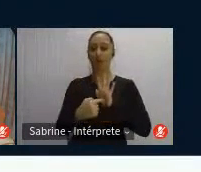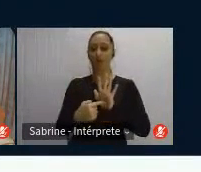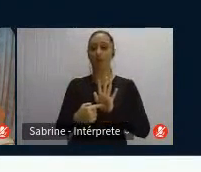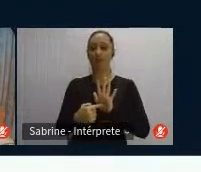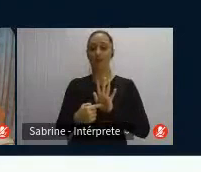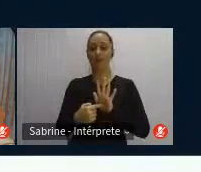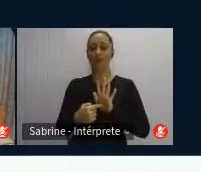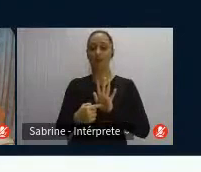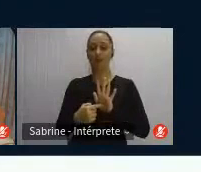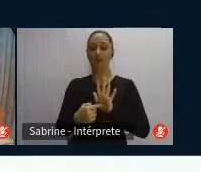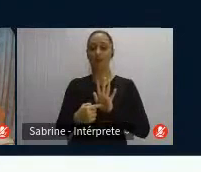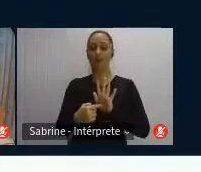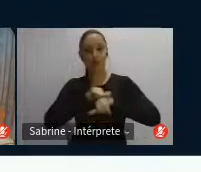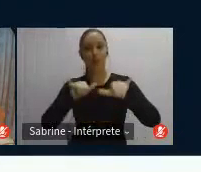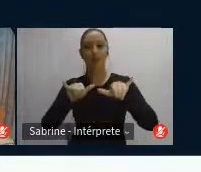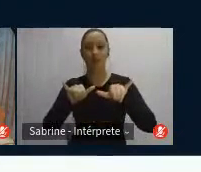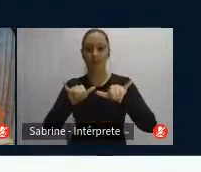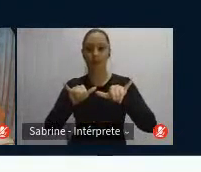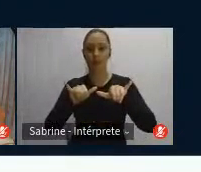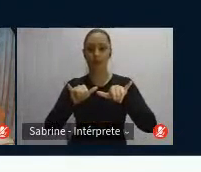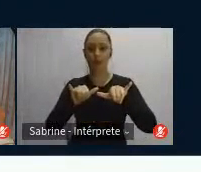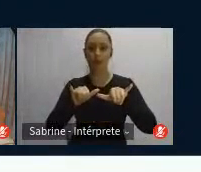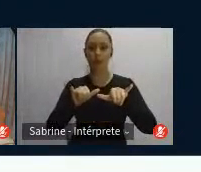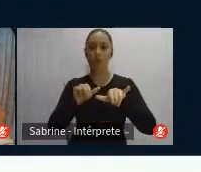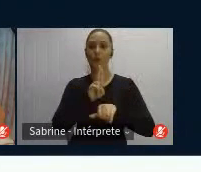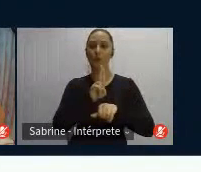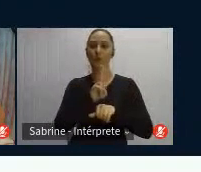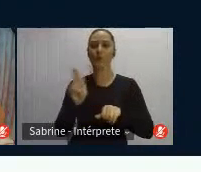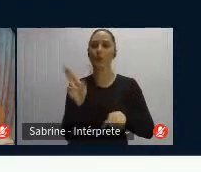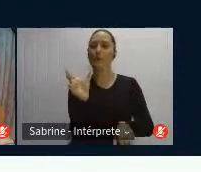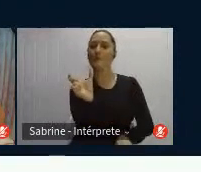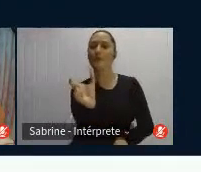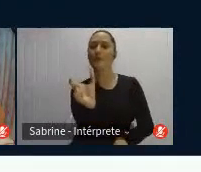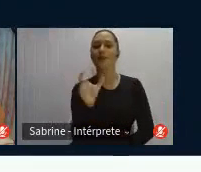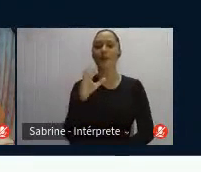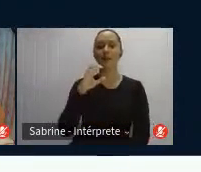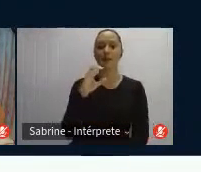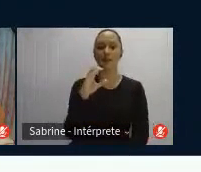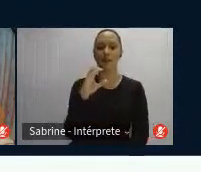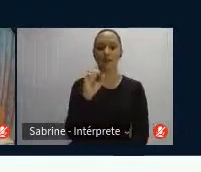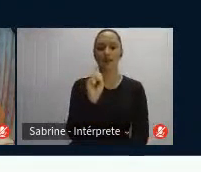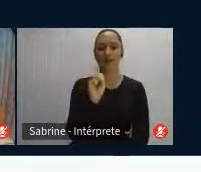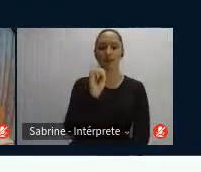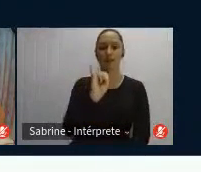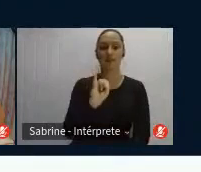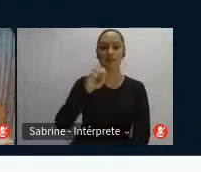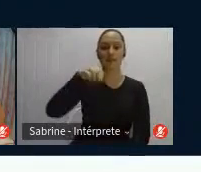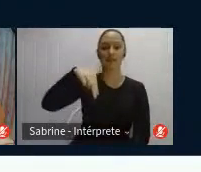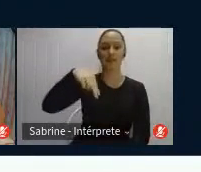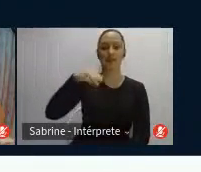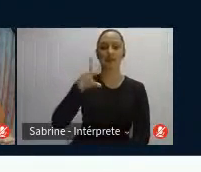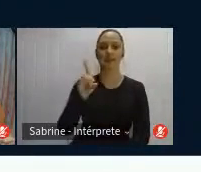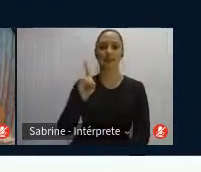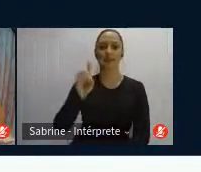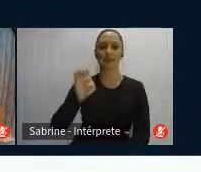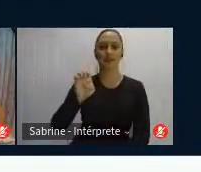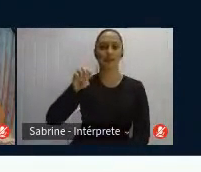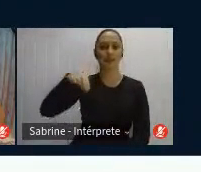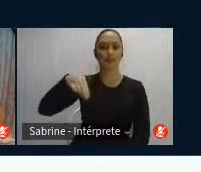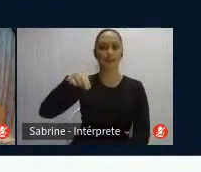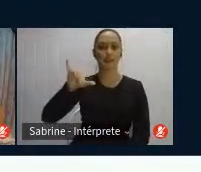divulgou, né, o termo sindemia global para caracterizar essas pandemias que elas